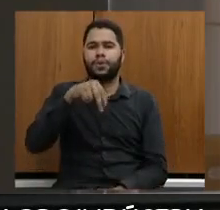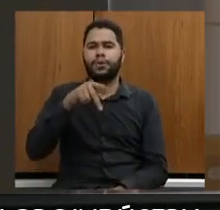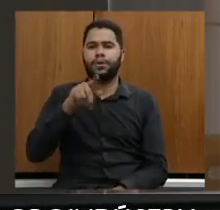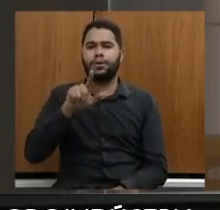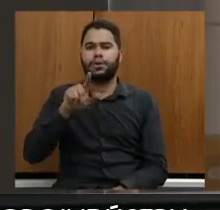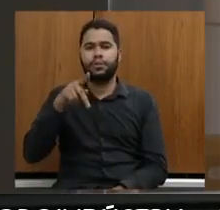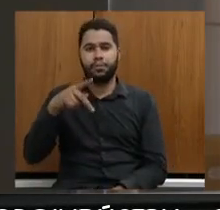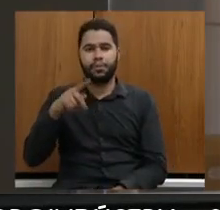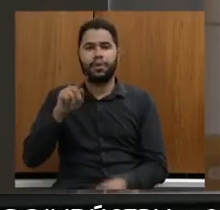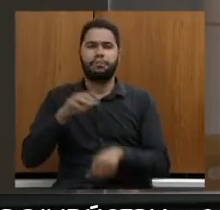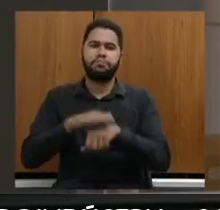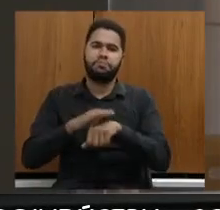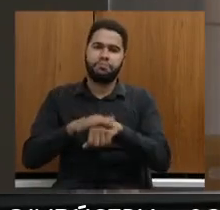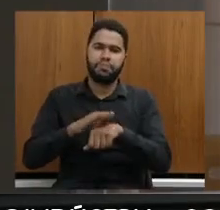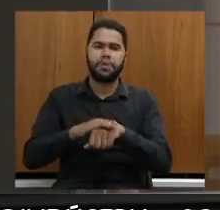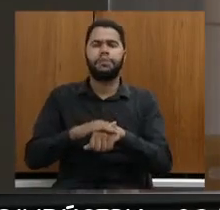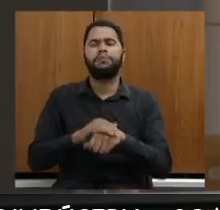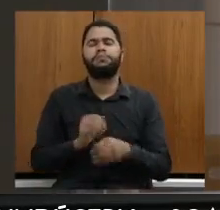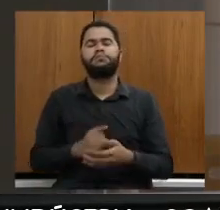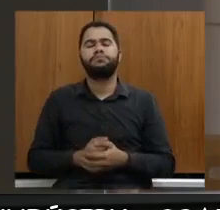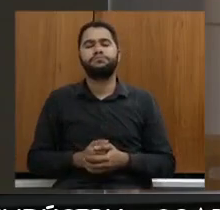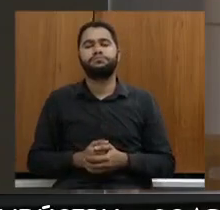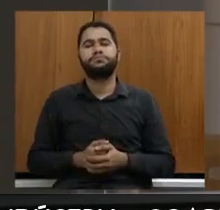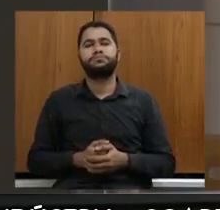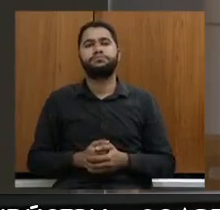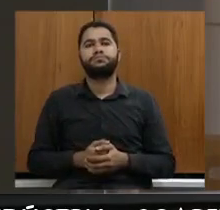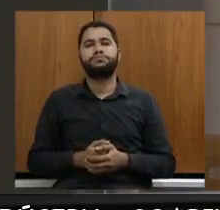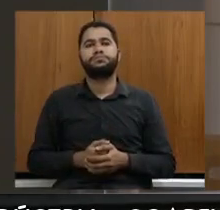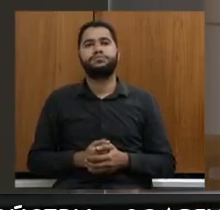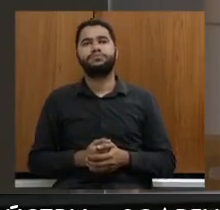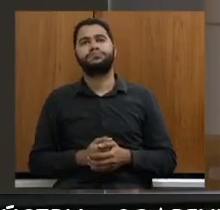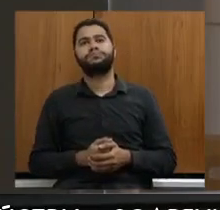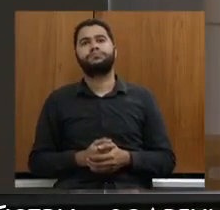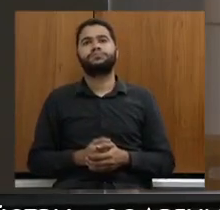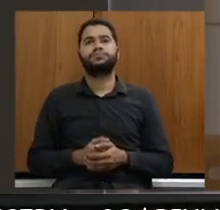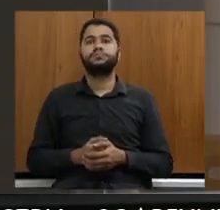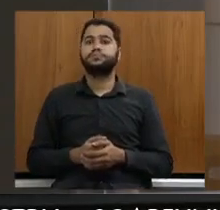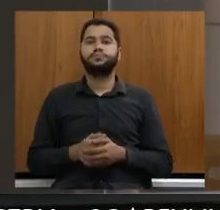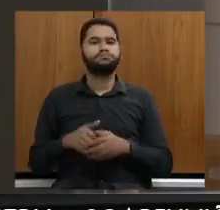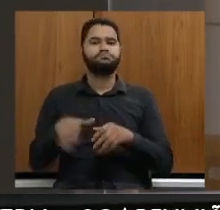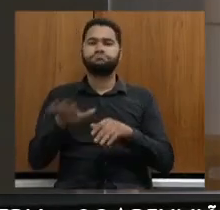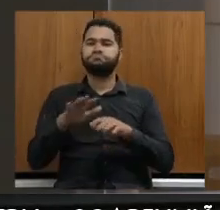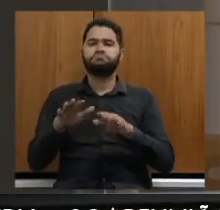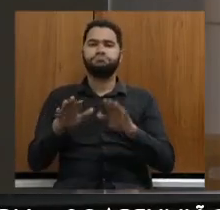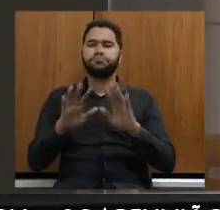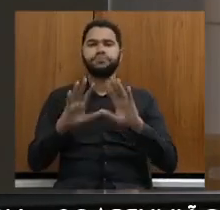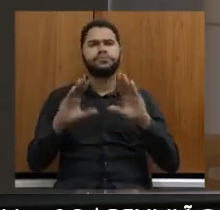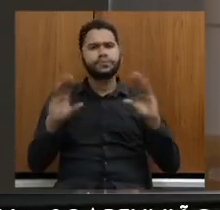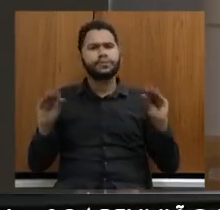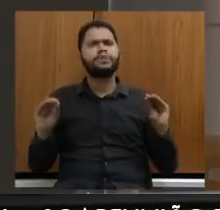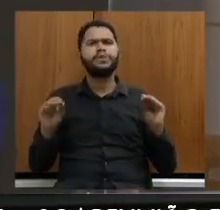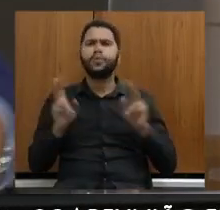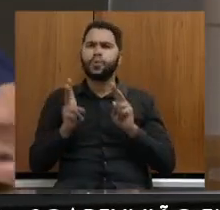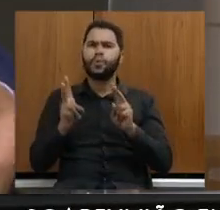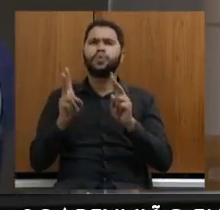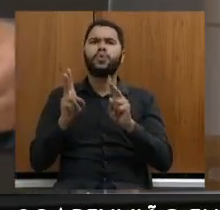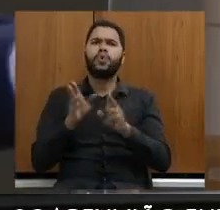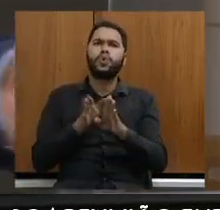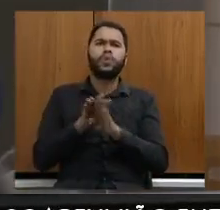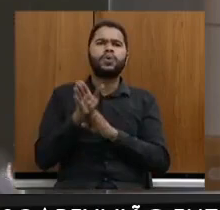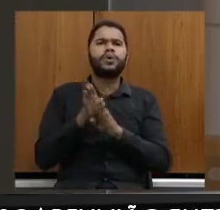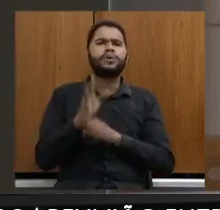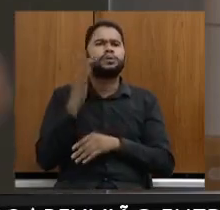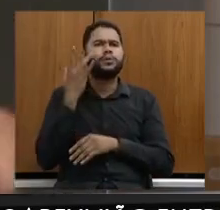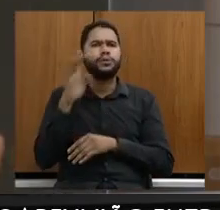através do Altos valzinho é a deixar esse pessoal Tranquilo lá eu acho que tem um cantor orientação de